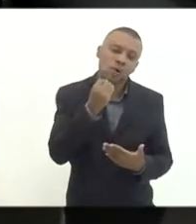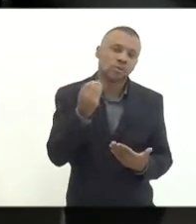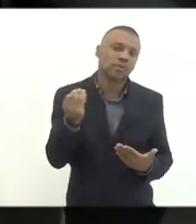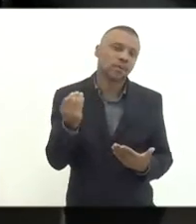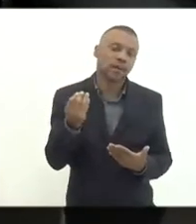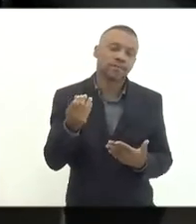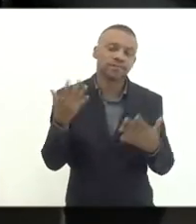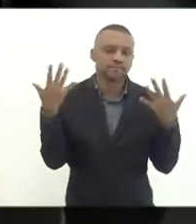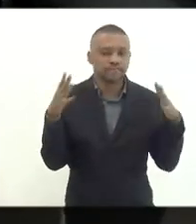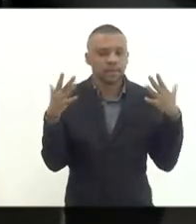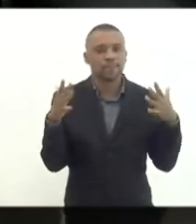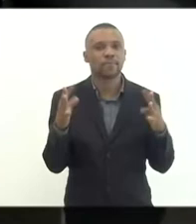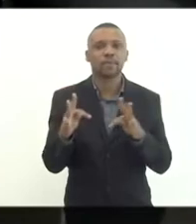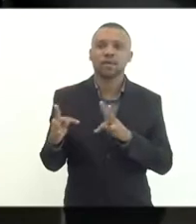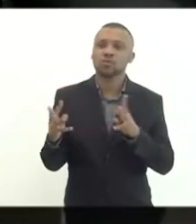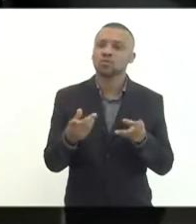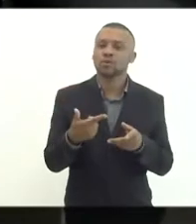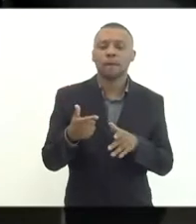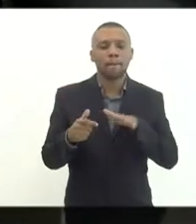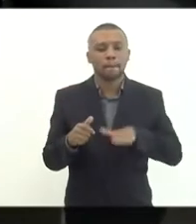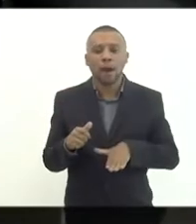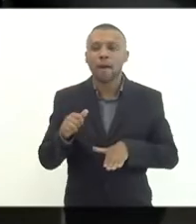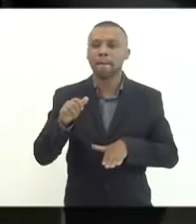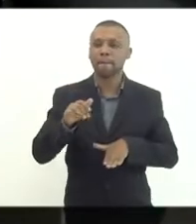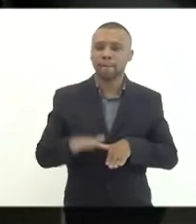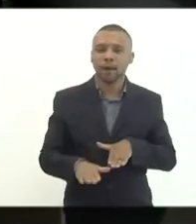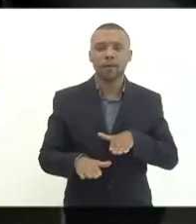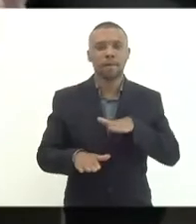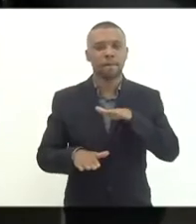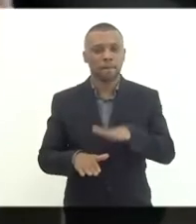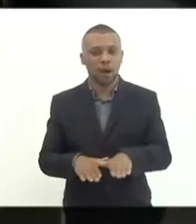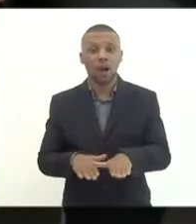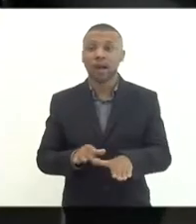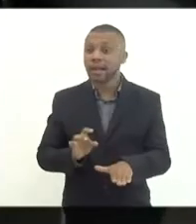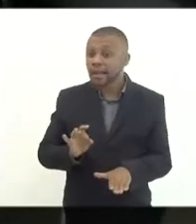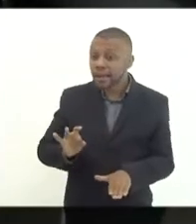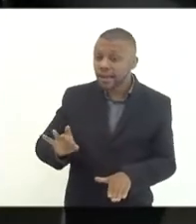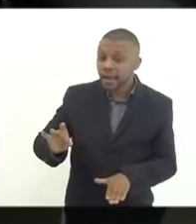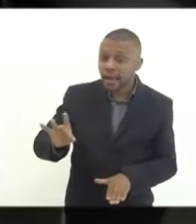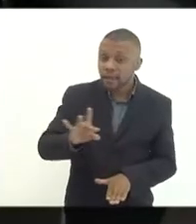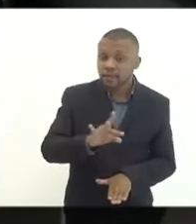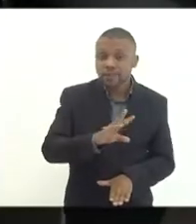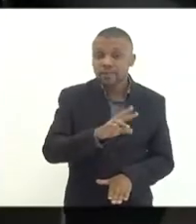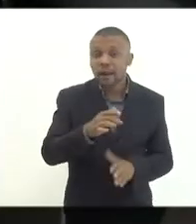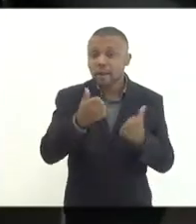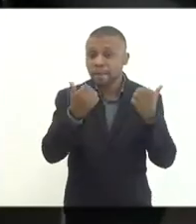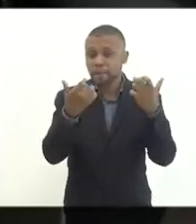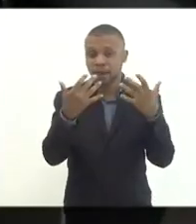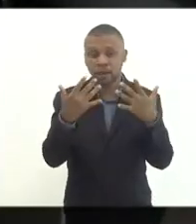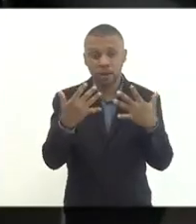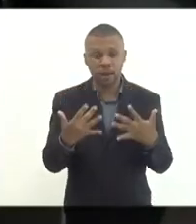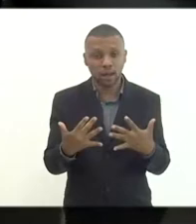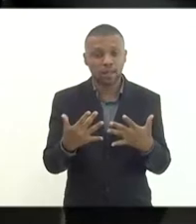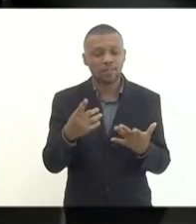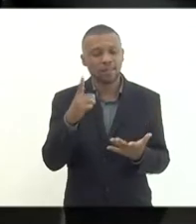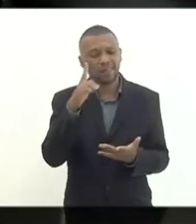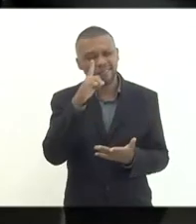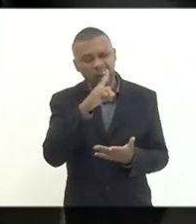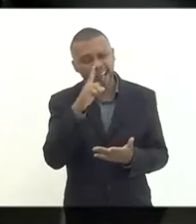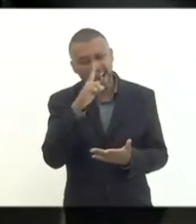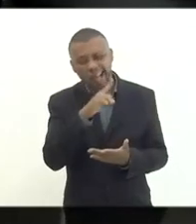todos e é um grande passo que a gente está dando porque cada um vai falando da sua deficiência